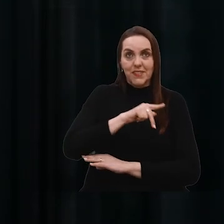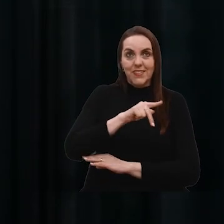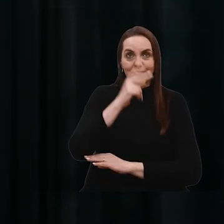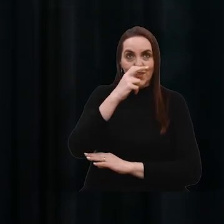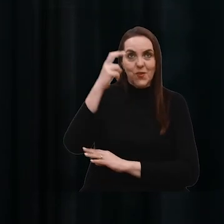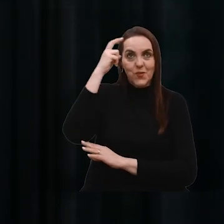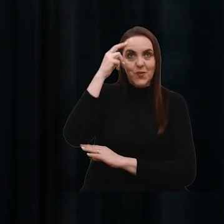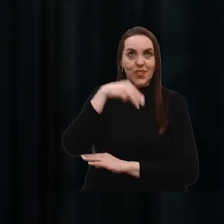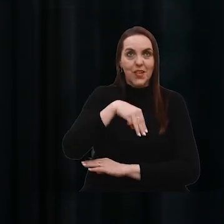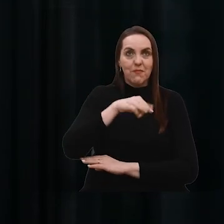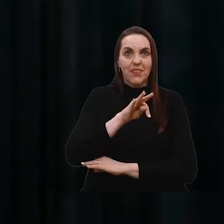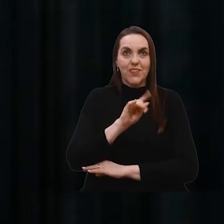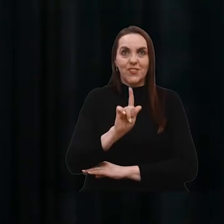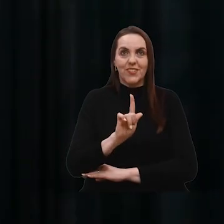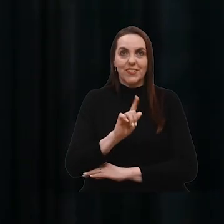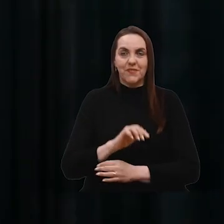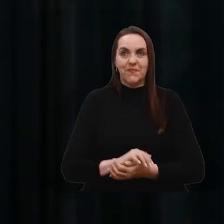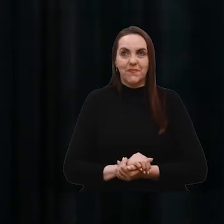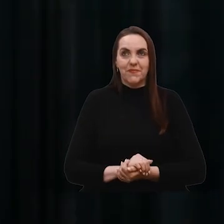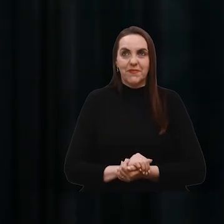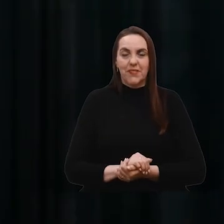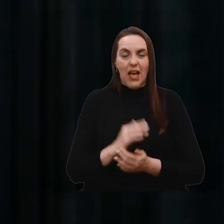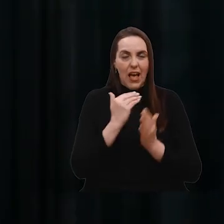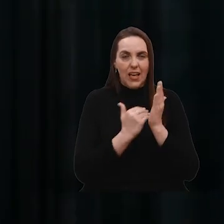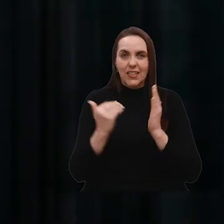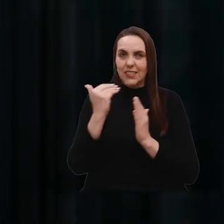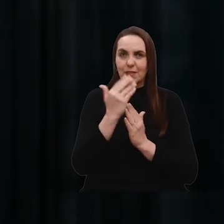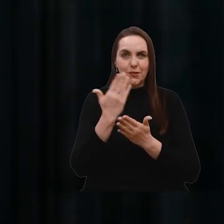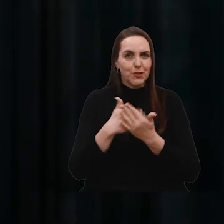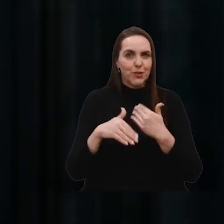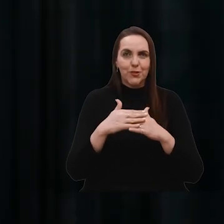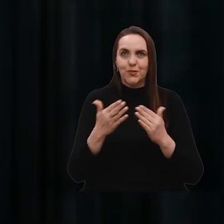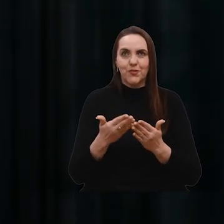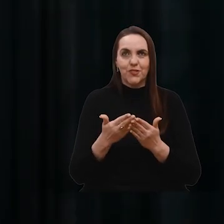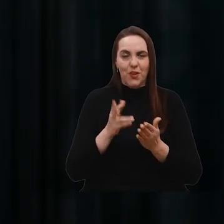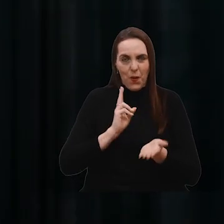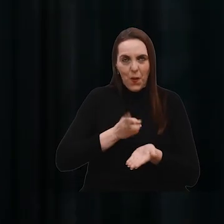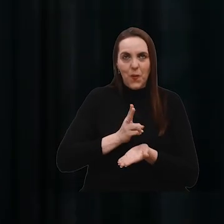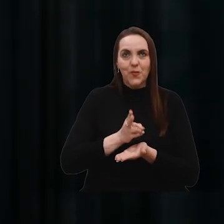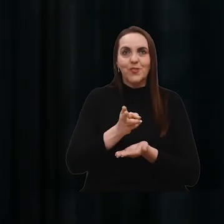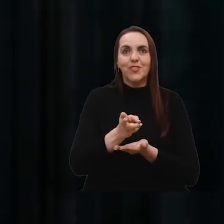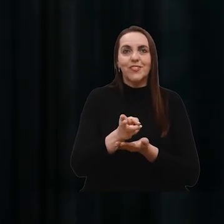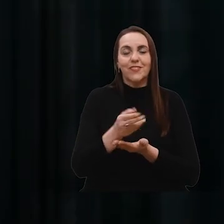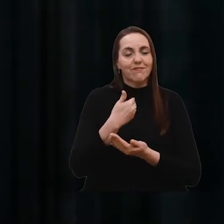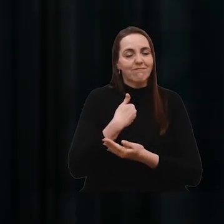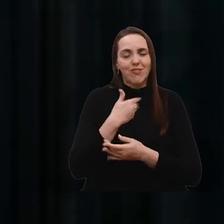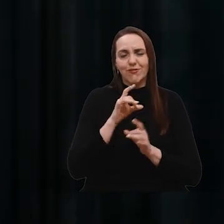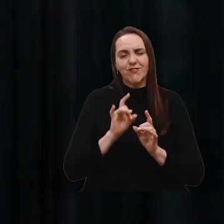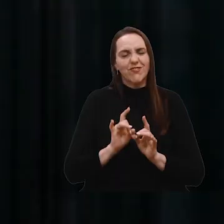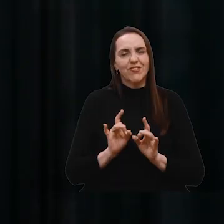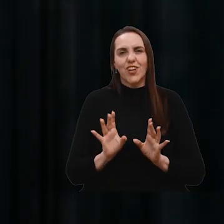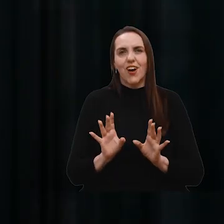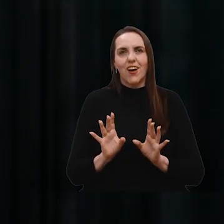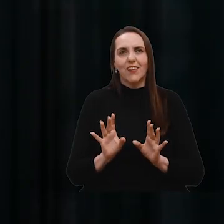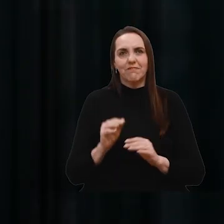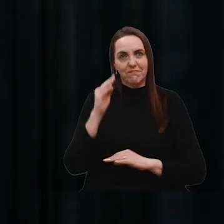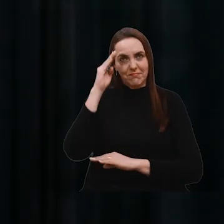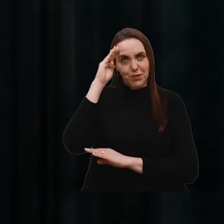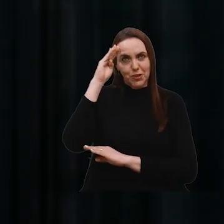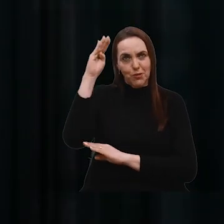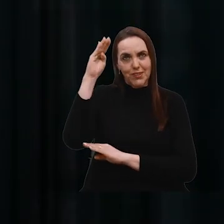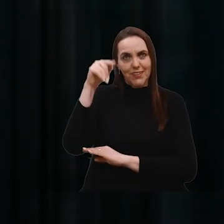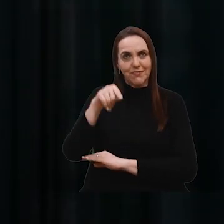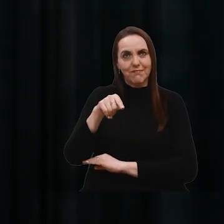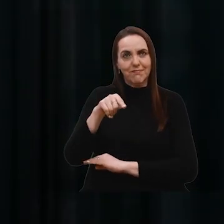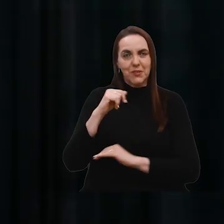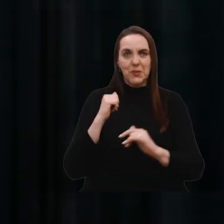da vice-presidente de cultura do MTG. Mas, acima de tudo, continuo sendo